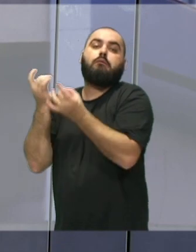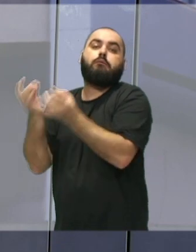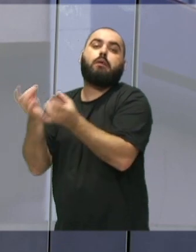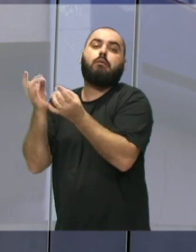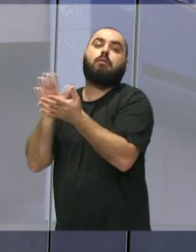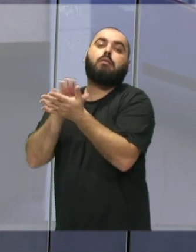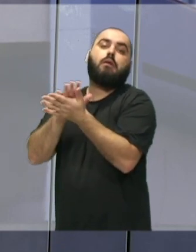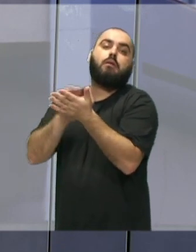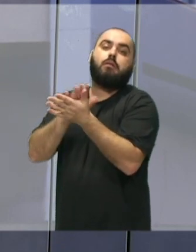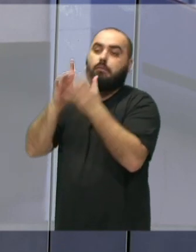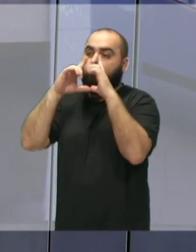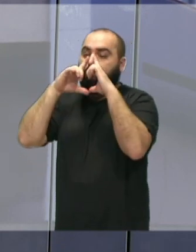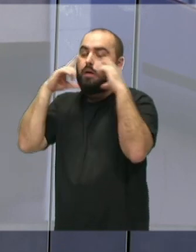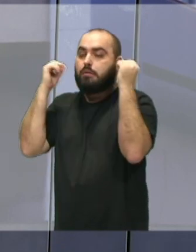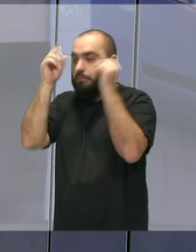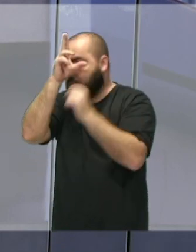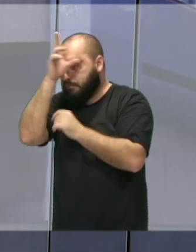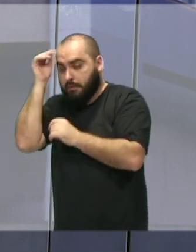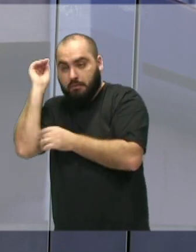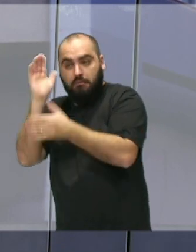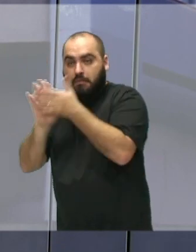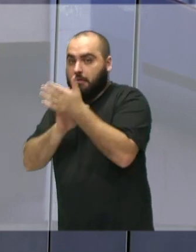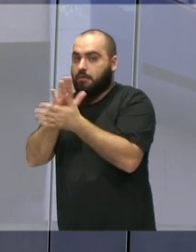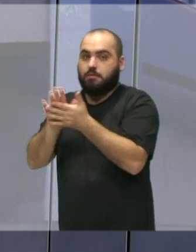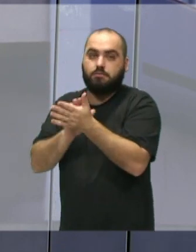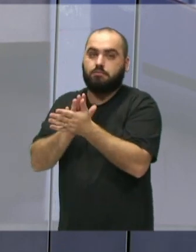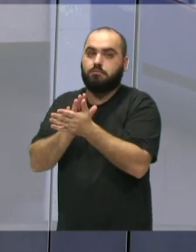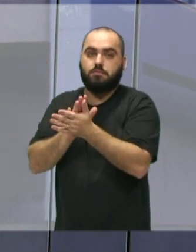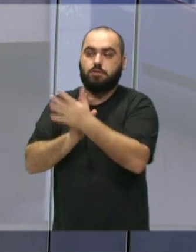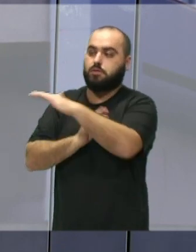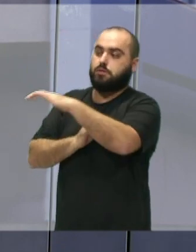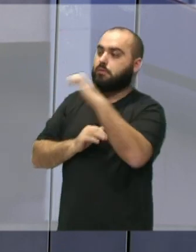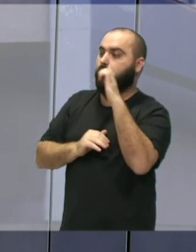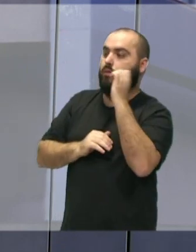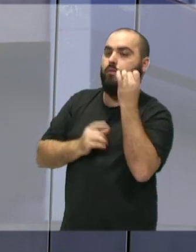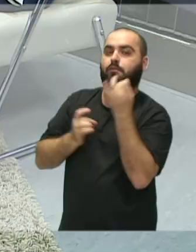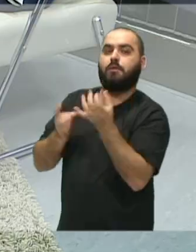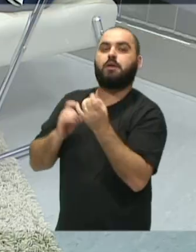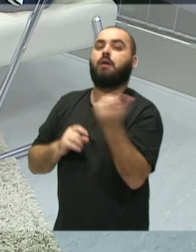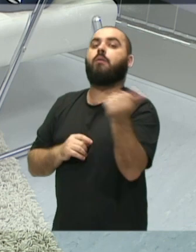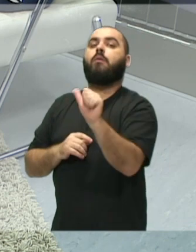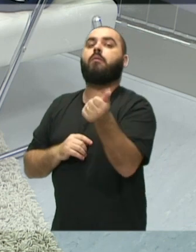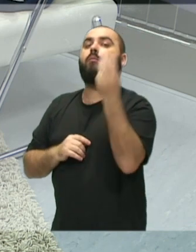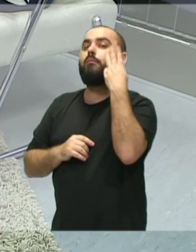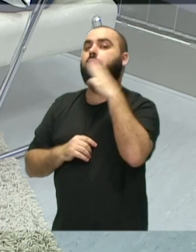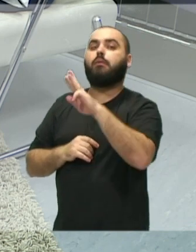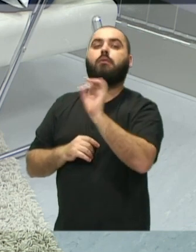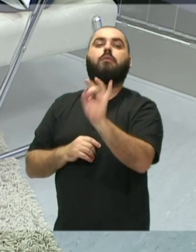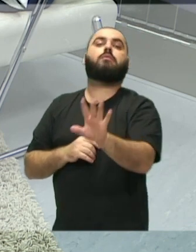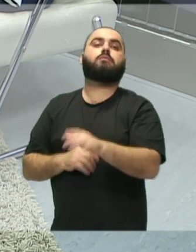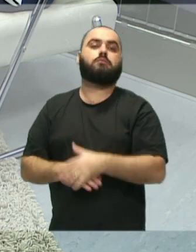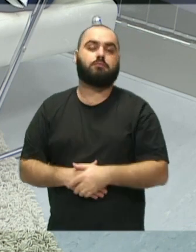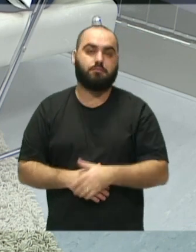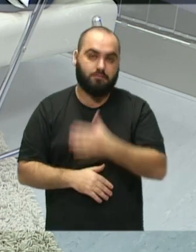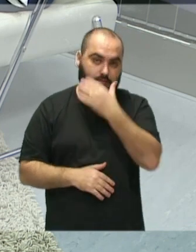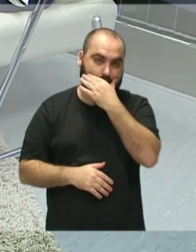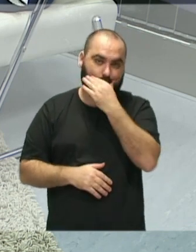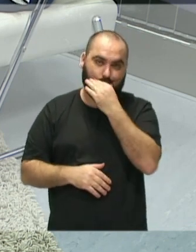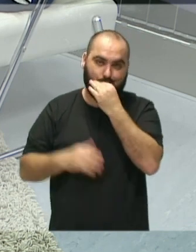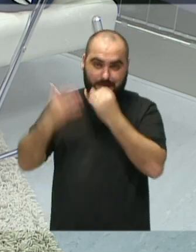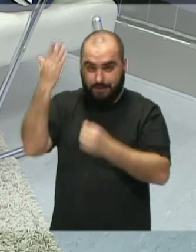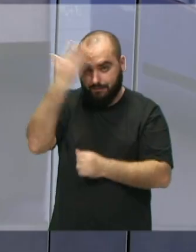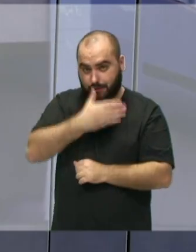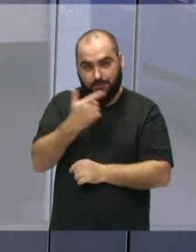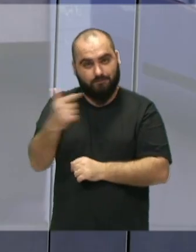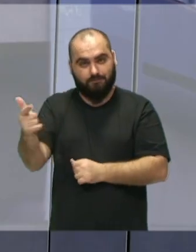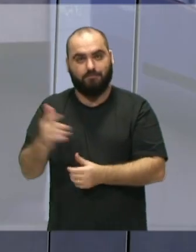vendido máscara para a prefeitura antes, e foi chamada assim só para vender 11 milhões, né? Assim, do nada, sem comprovar. A